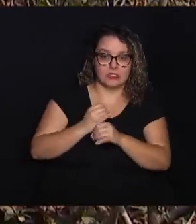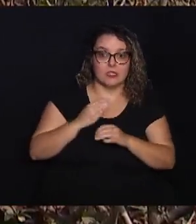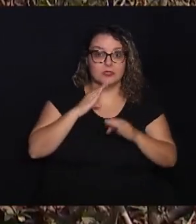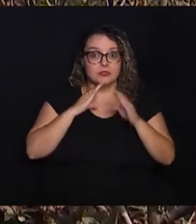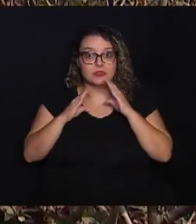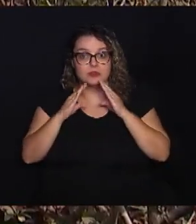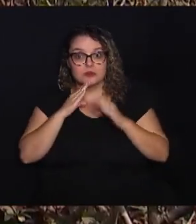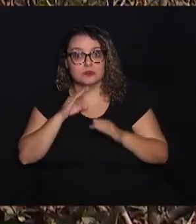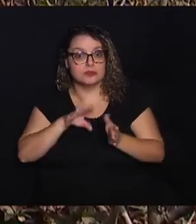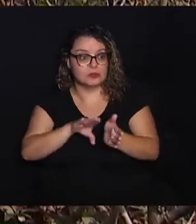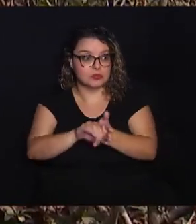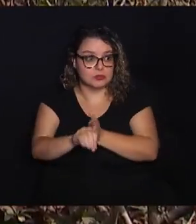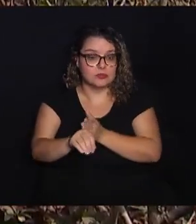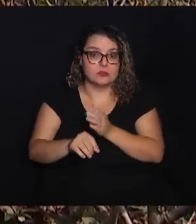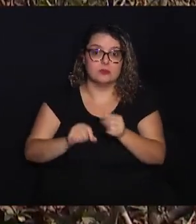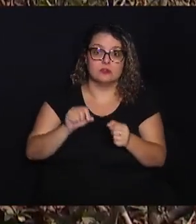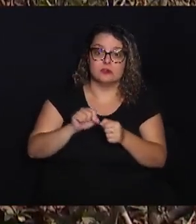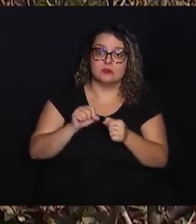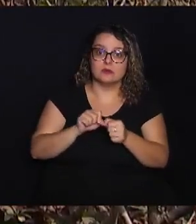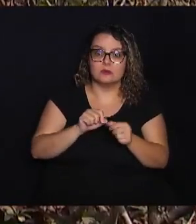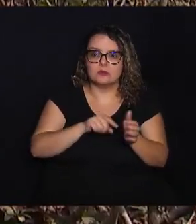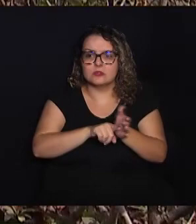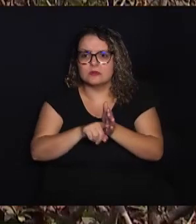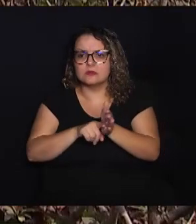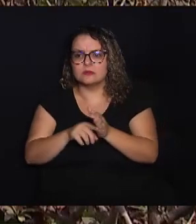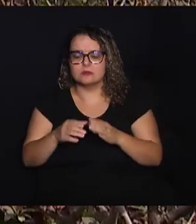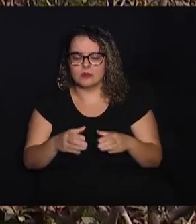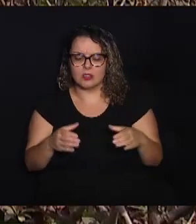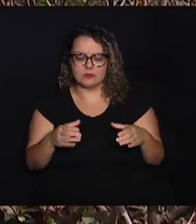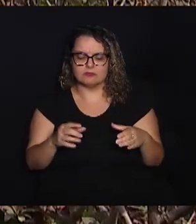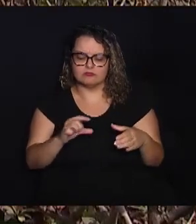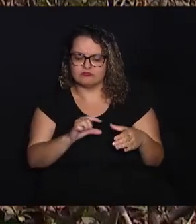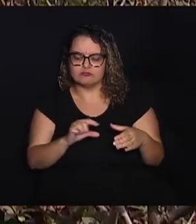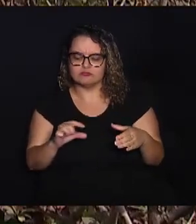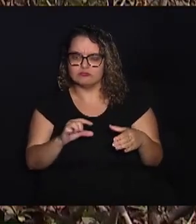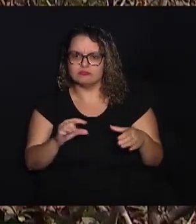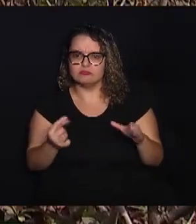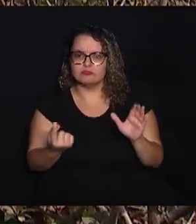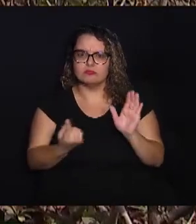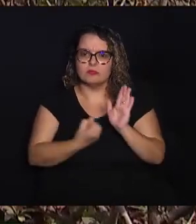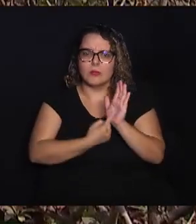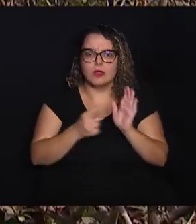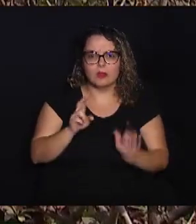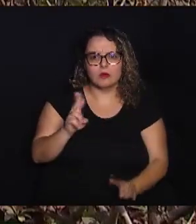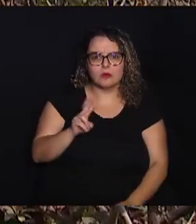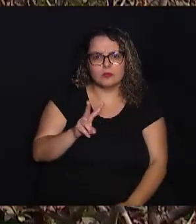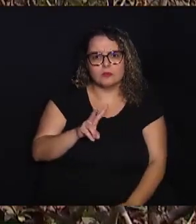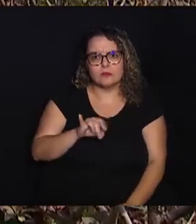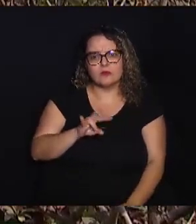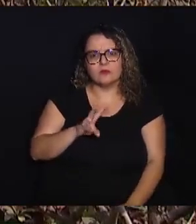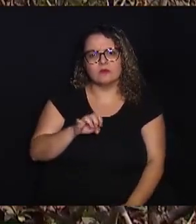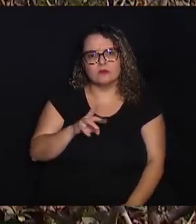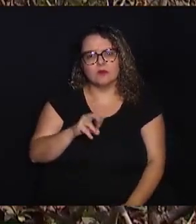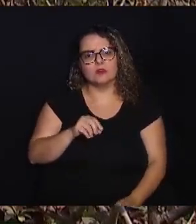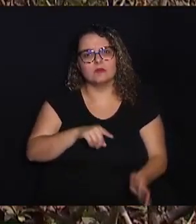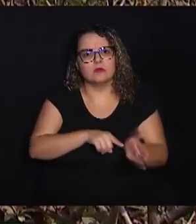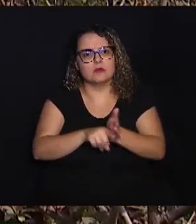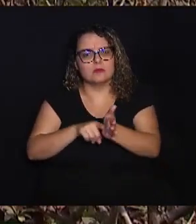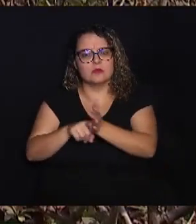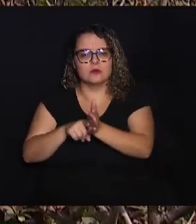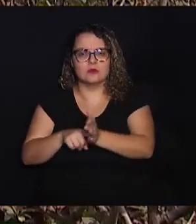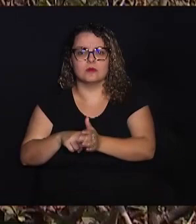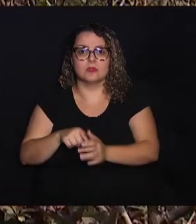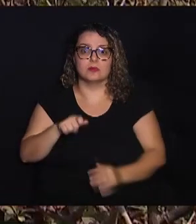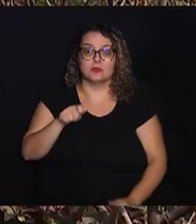O Google, eu fui fazendo algumas pesquisas, olhei lá no vasinho, vi lá uma marca, o nome do viveiro, fui pesquisando, os algoritmos